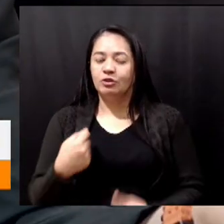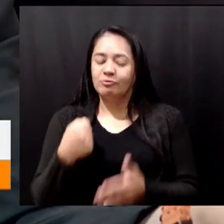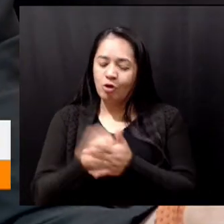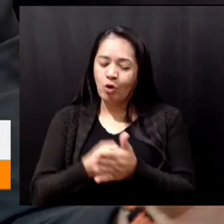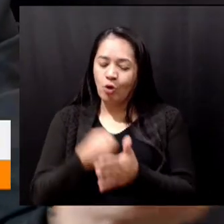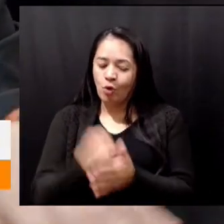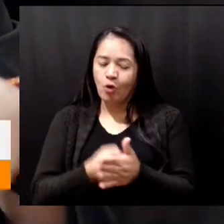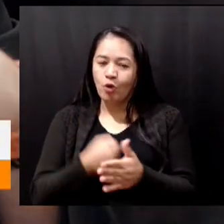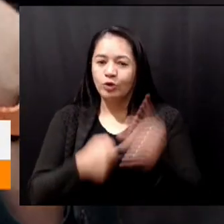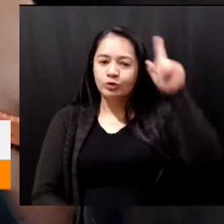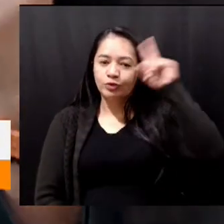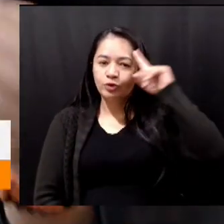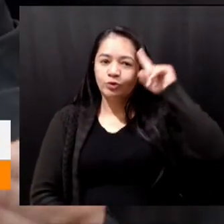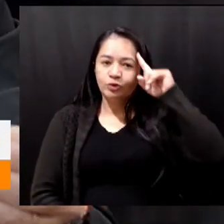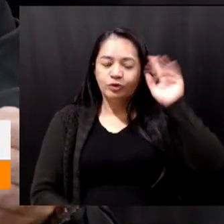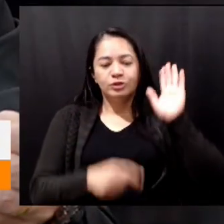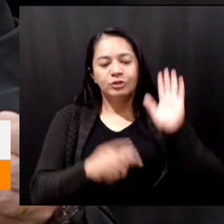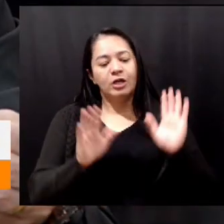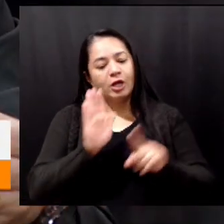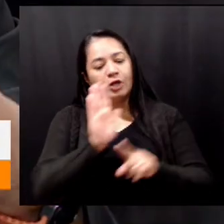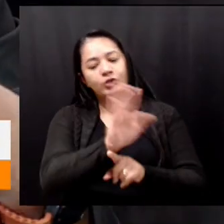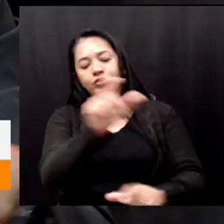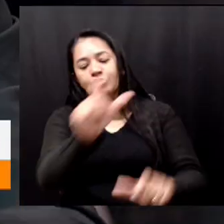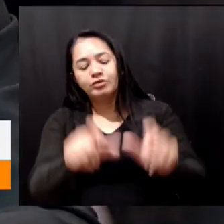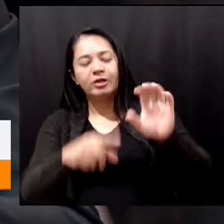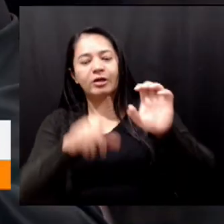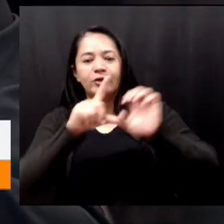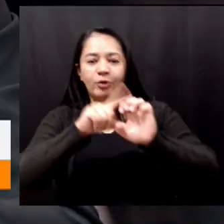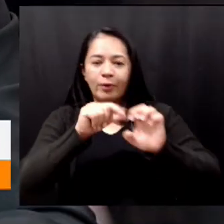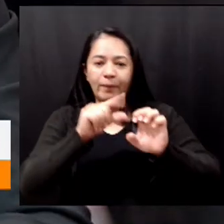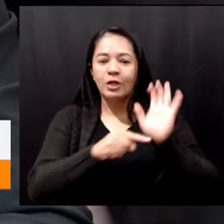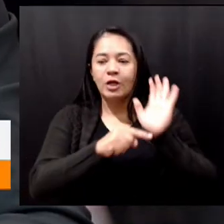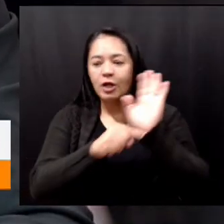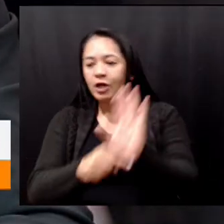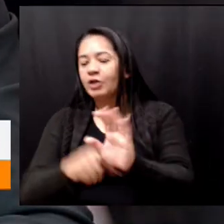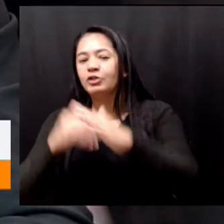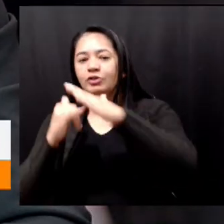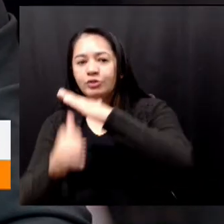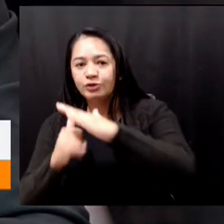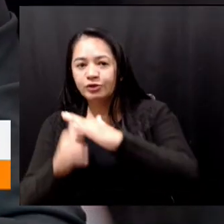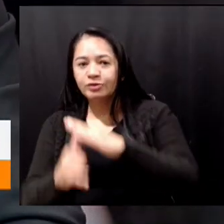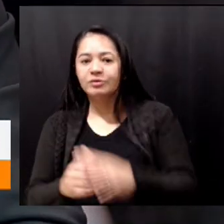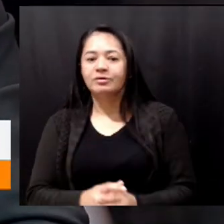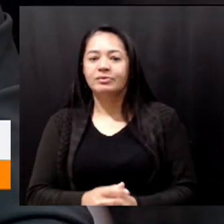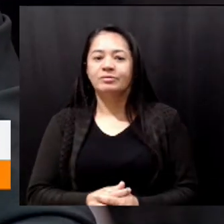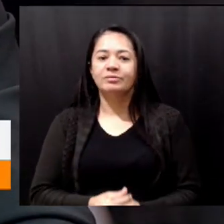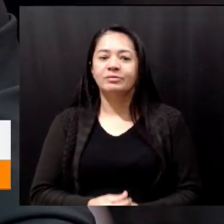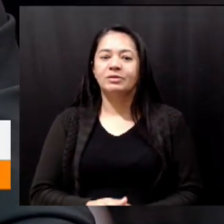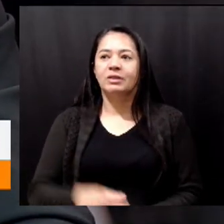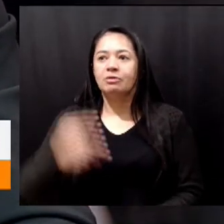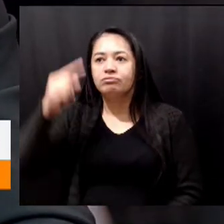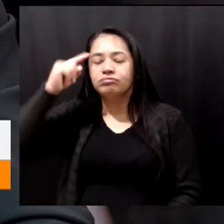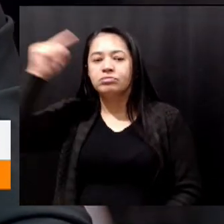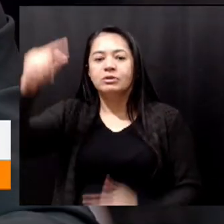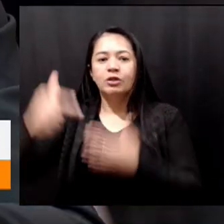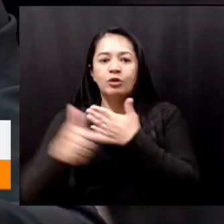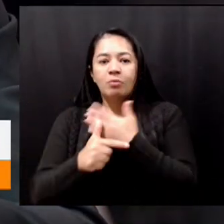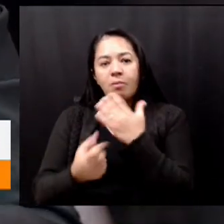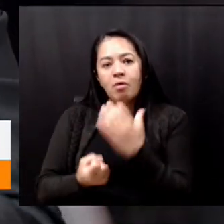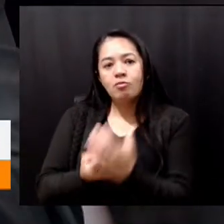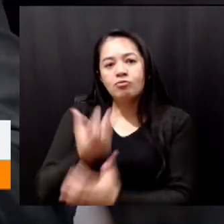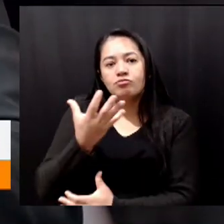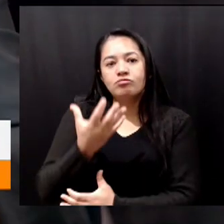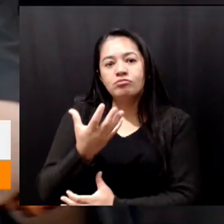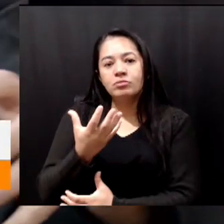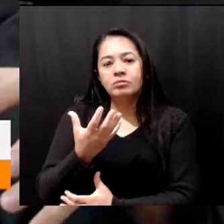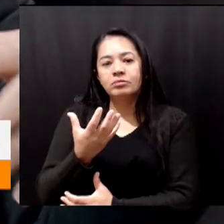o empreendedor, ajudando o startupeiro ali, tirar a ideia dele do papel e criar algo incrível